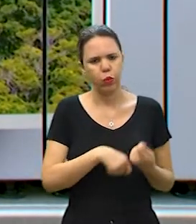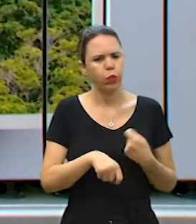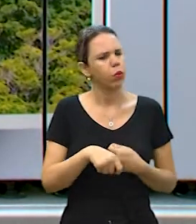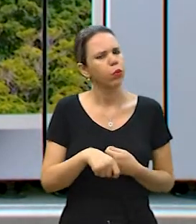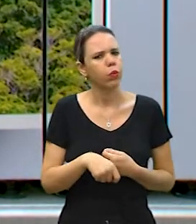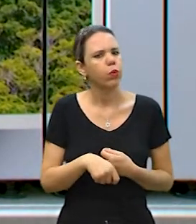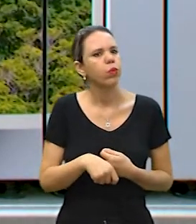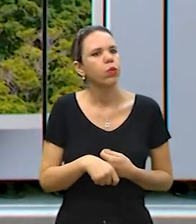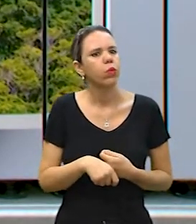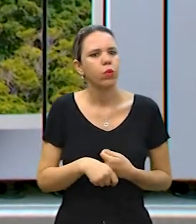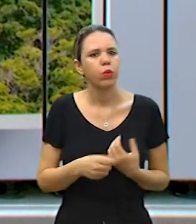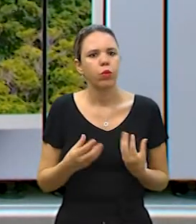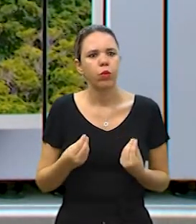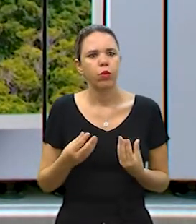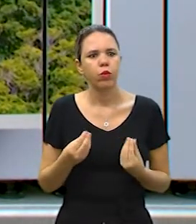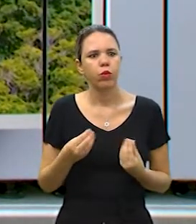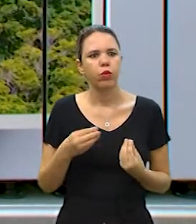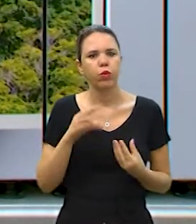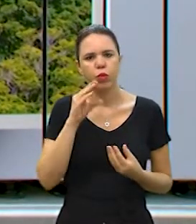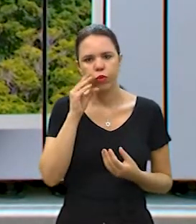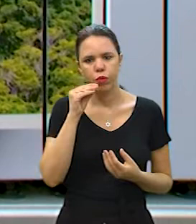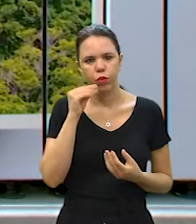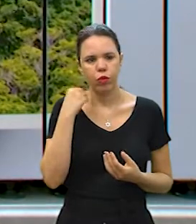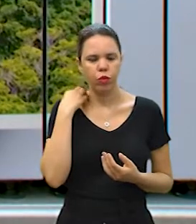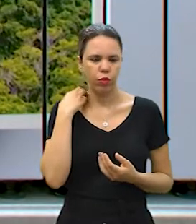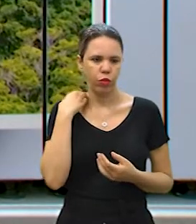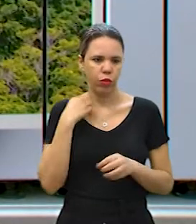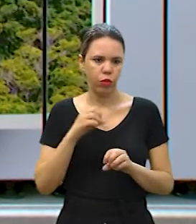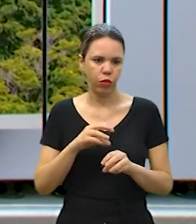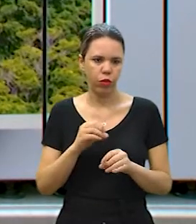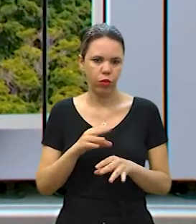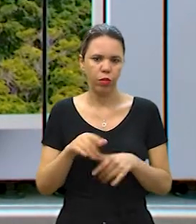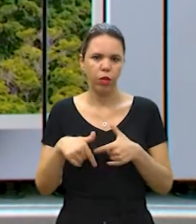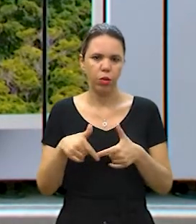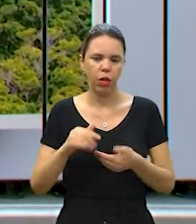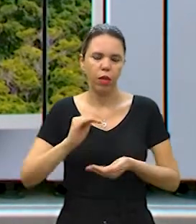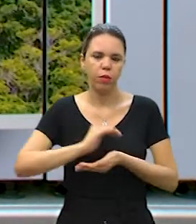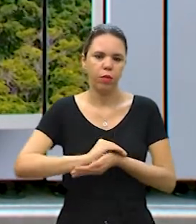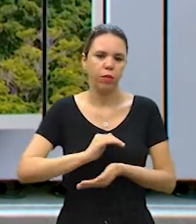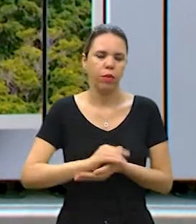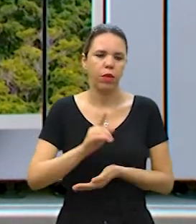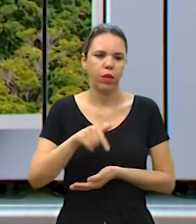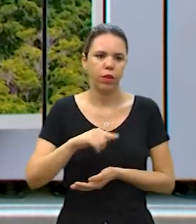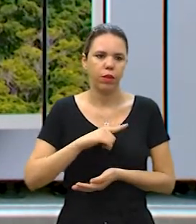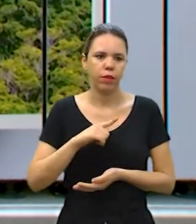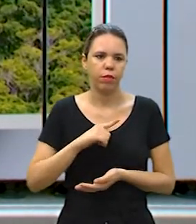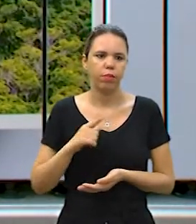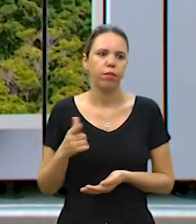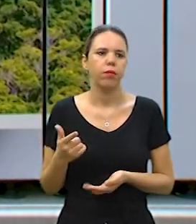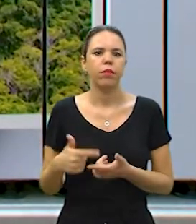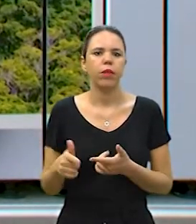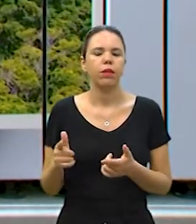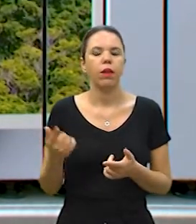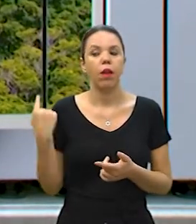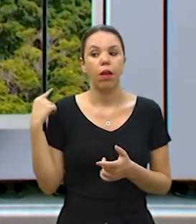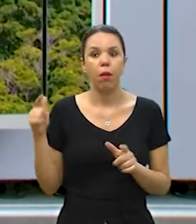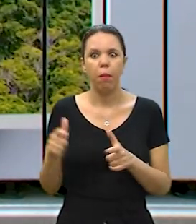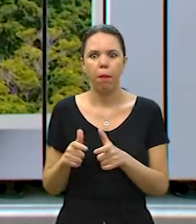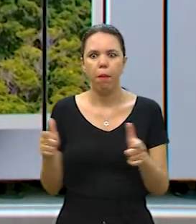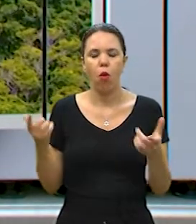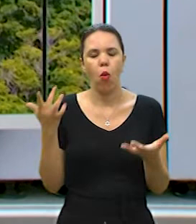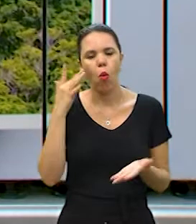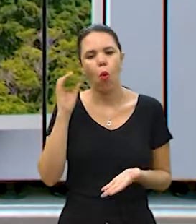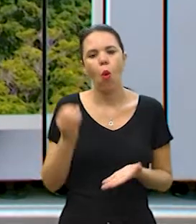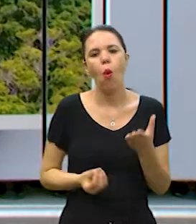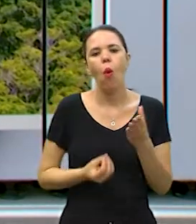porque arrastou muitos trabalhadores da educação para o poupa-tempo. E isso teve quebras consideráveis. Nem sei